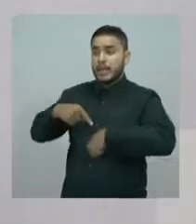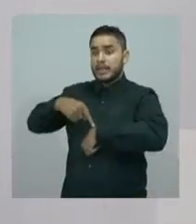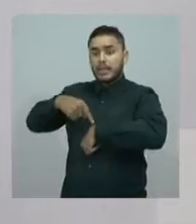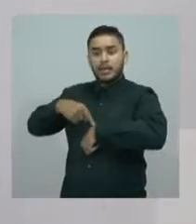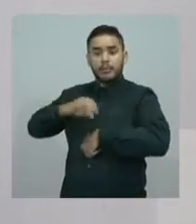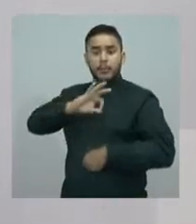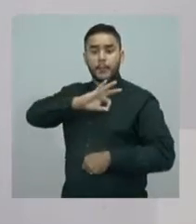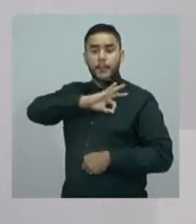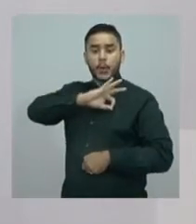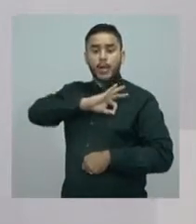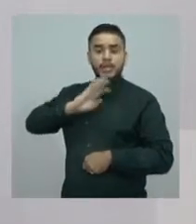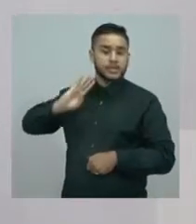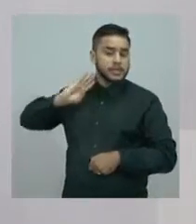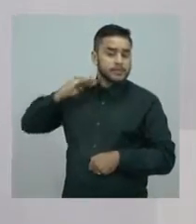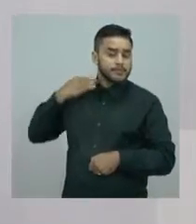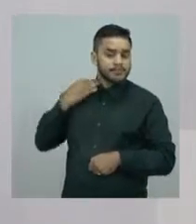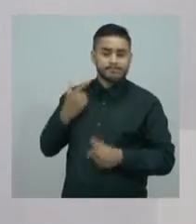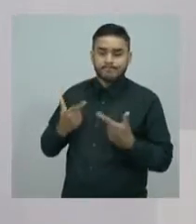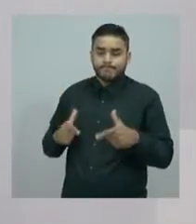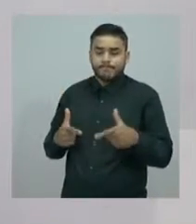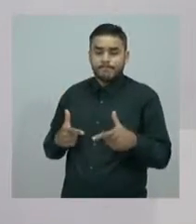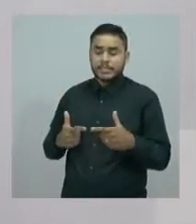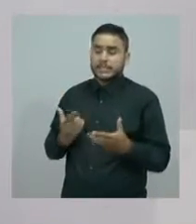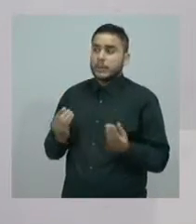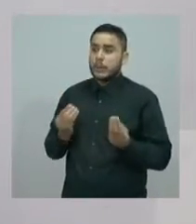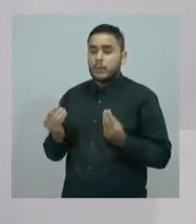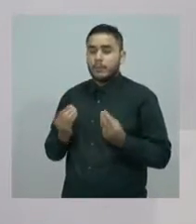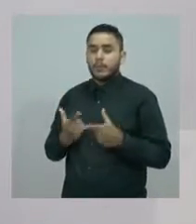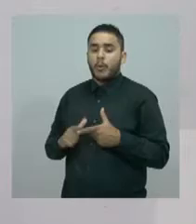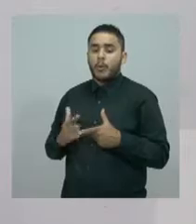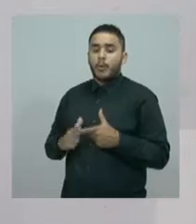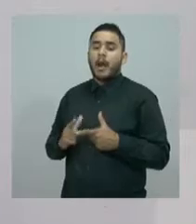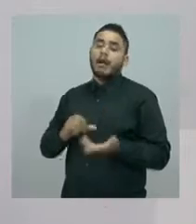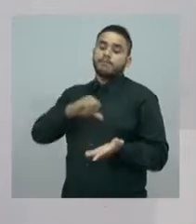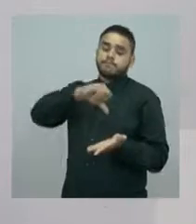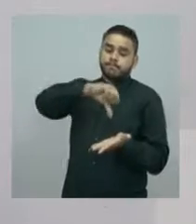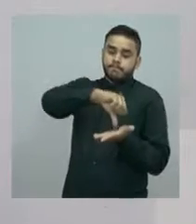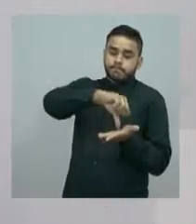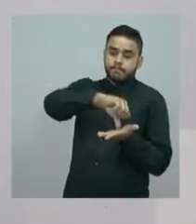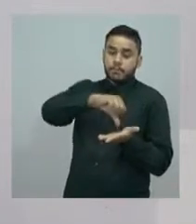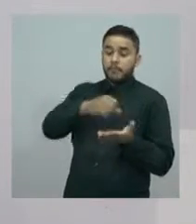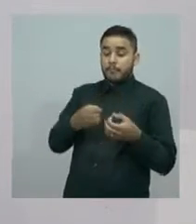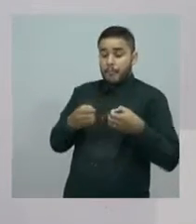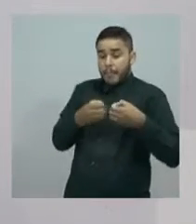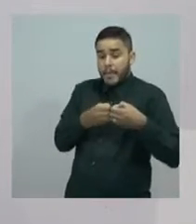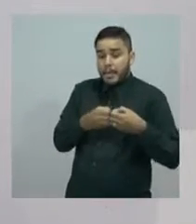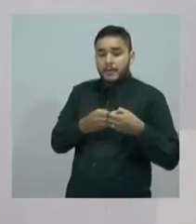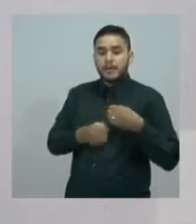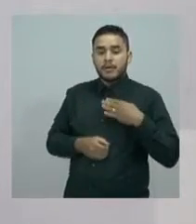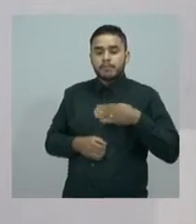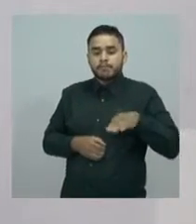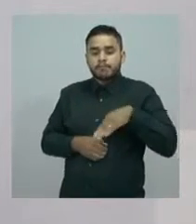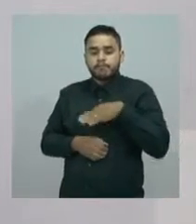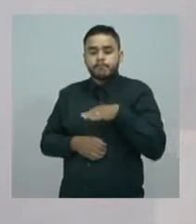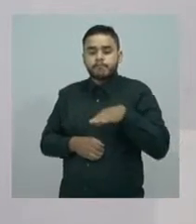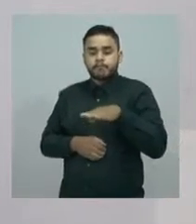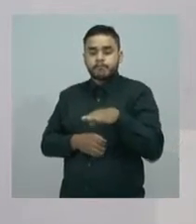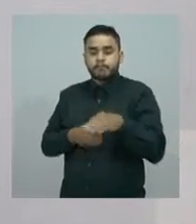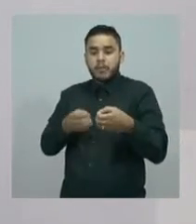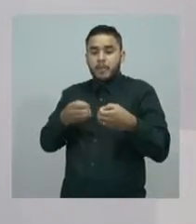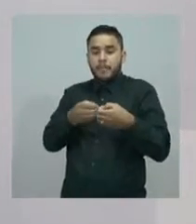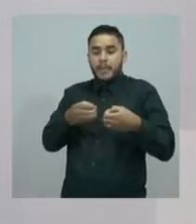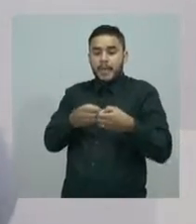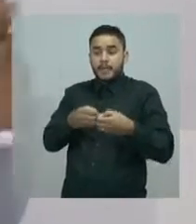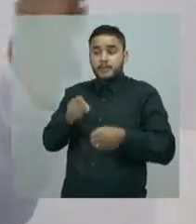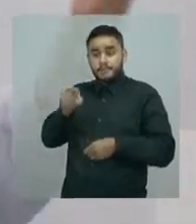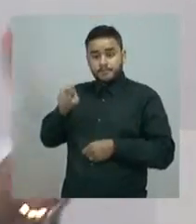Atualmente nós estamos com o ônibus da mediação itinerante lá próximo à delegacia, exatamente para essas pequenas causas, porque chega